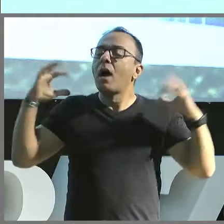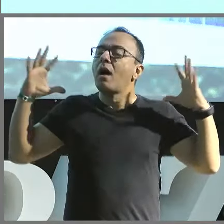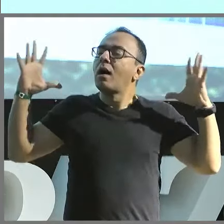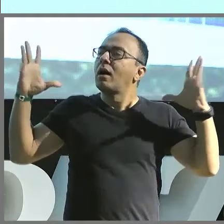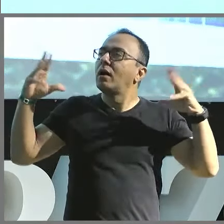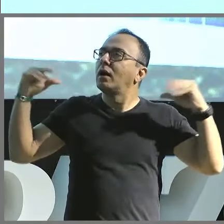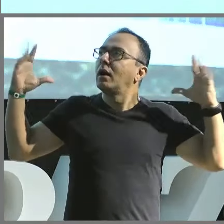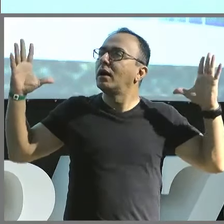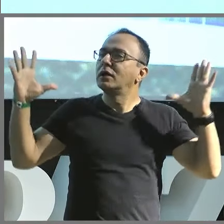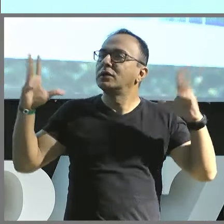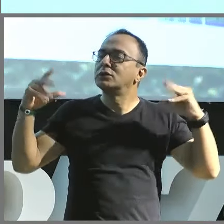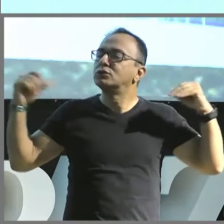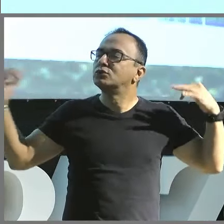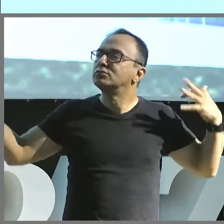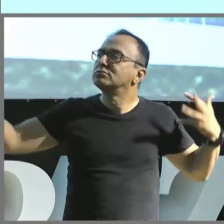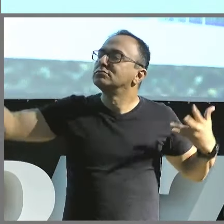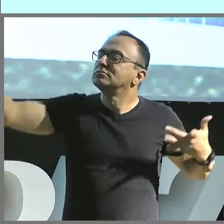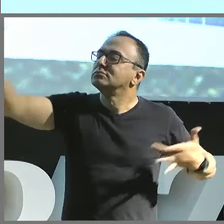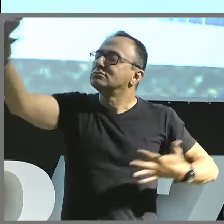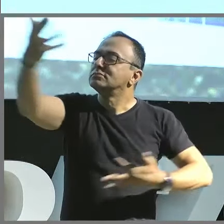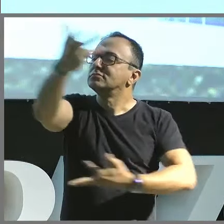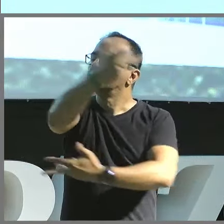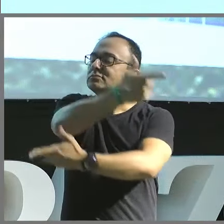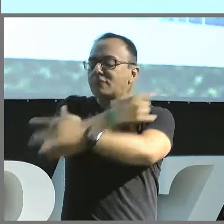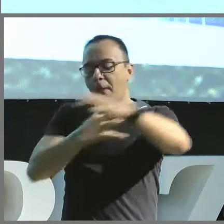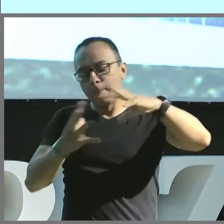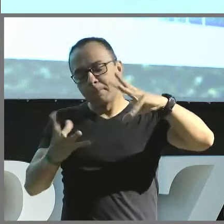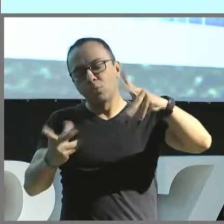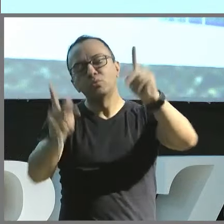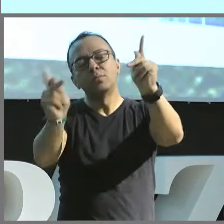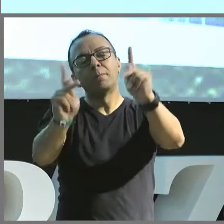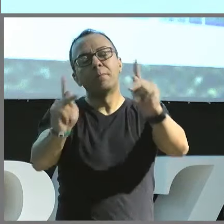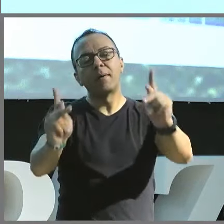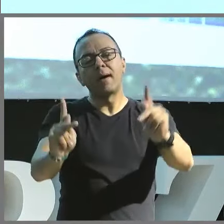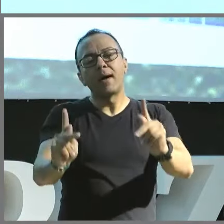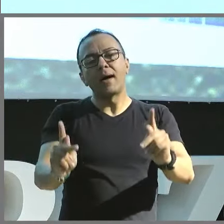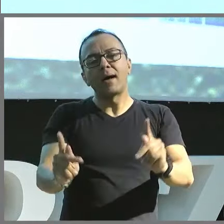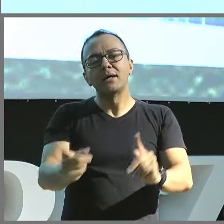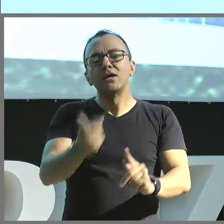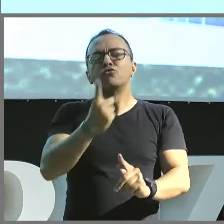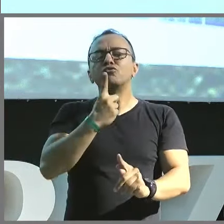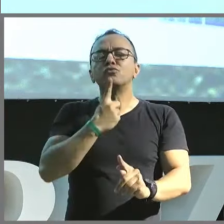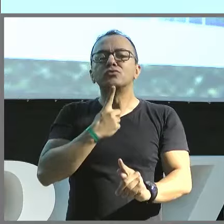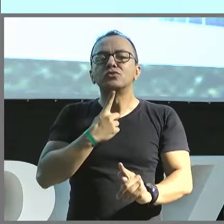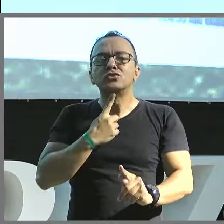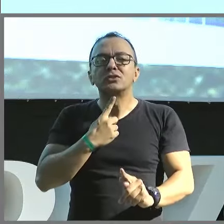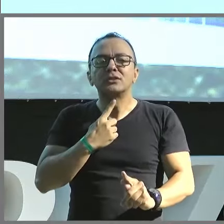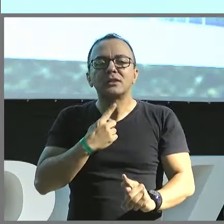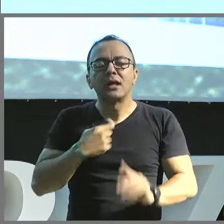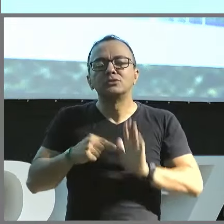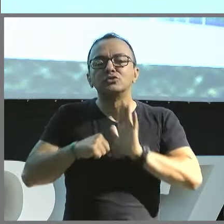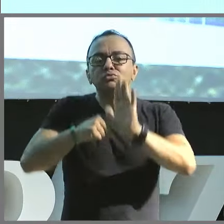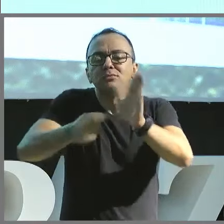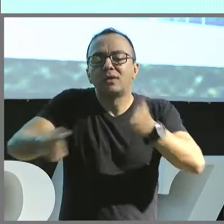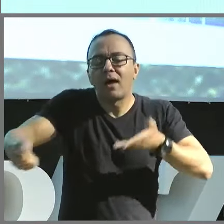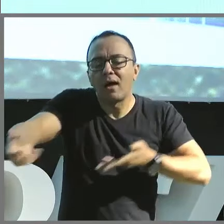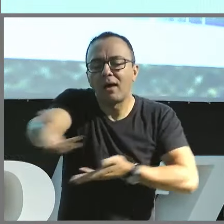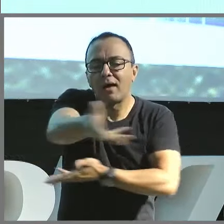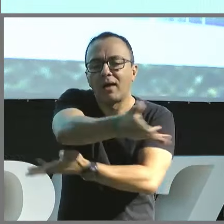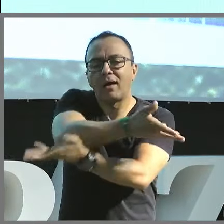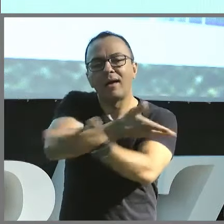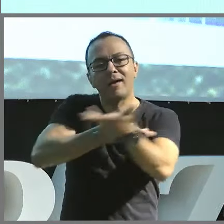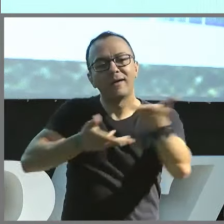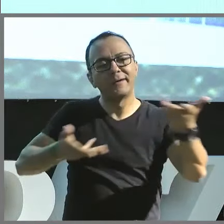alturas, paz na terra, boa vontade para com os homens. Era o